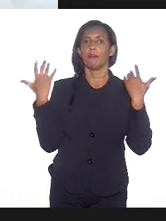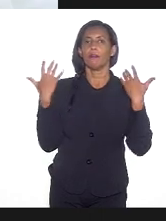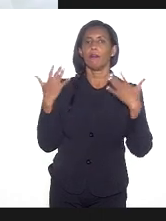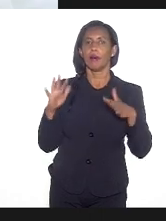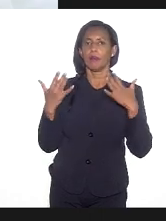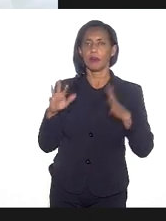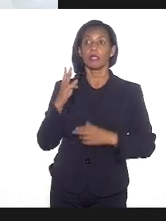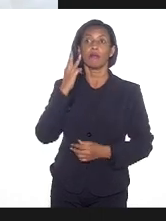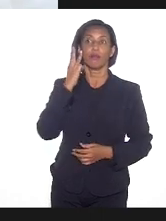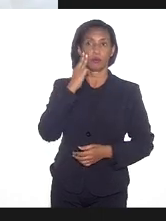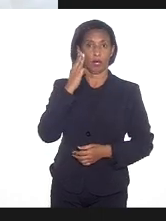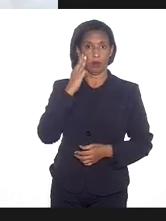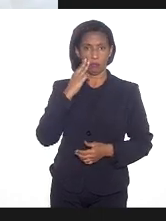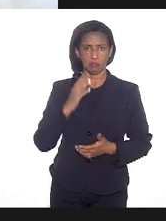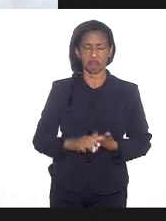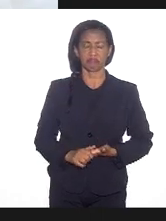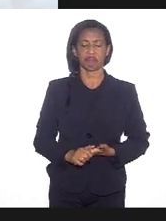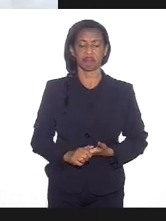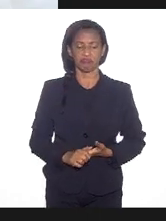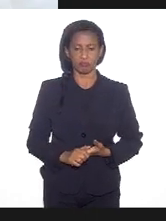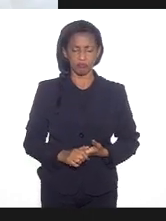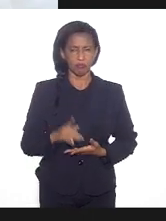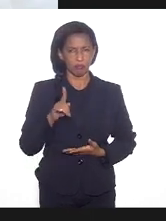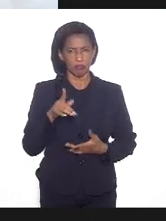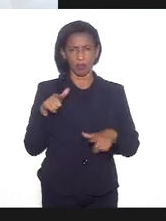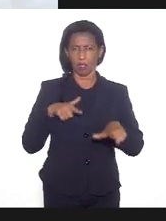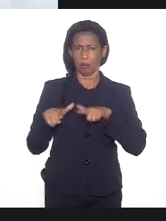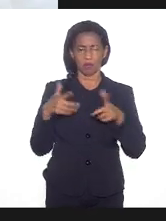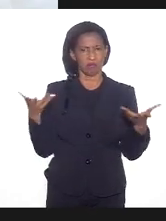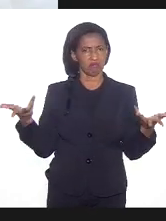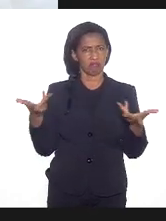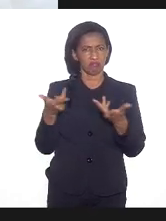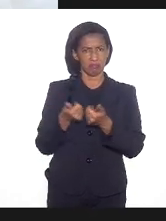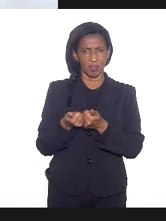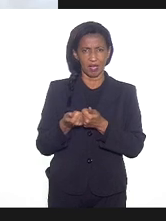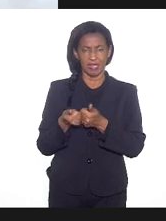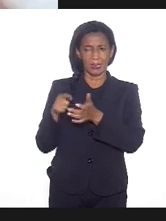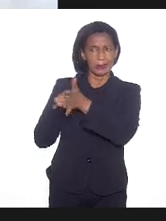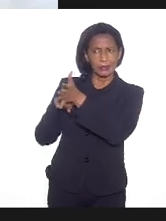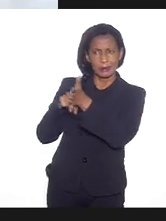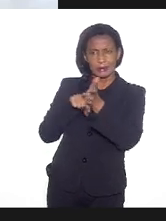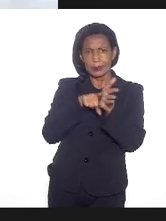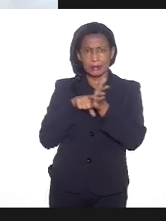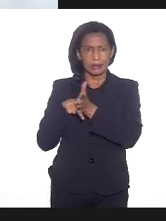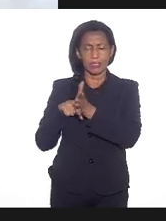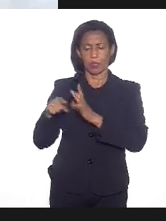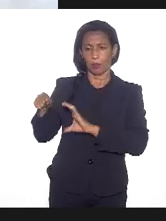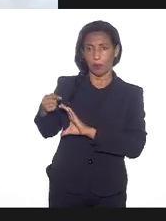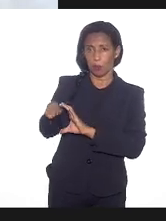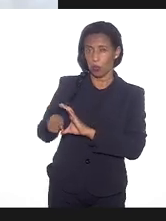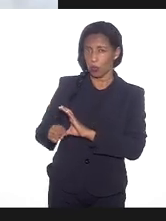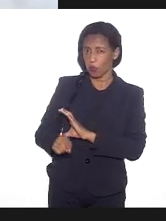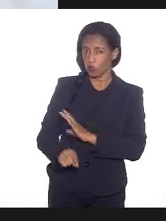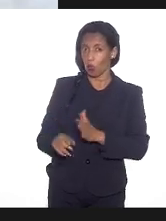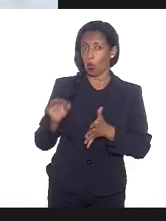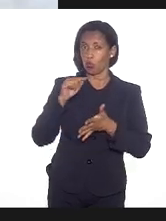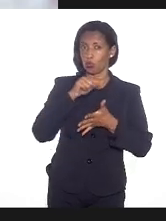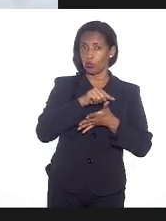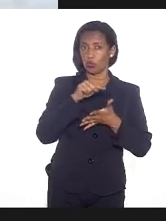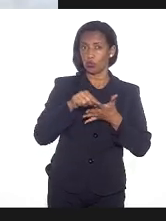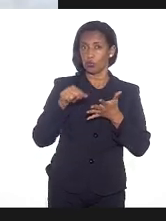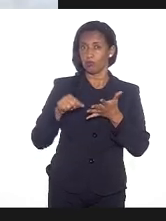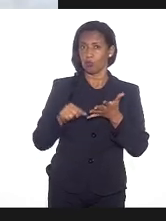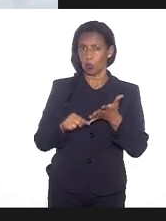deputado Valdeque, fez um trabalho excelente, analisou com bastante profundidade alguns pontos que